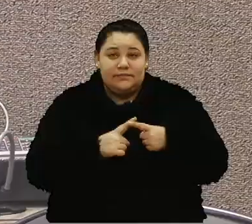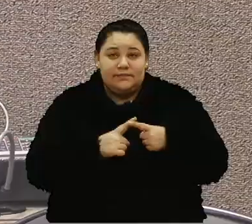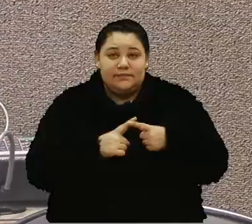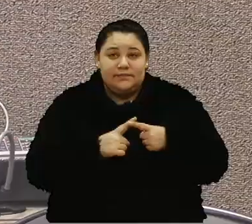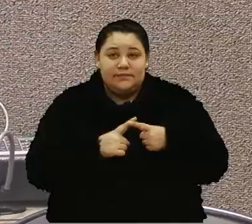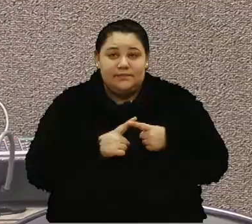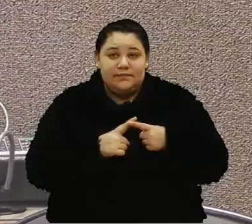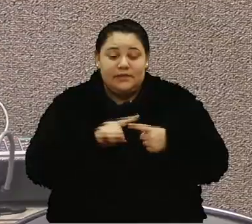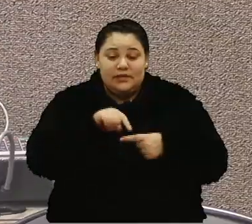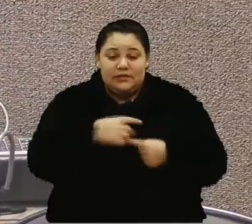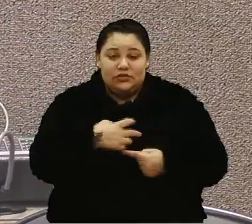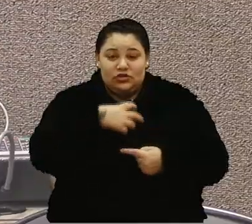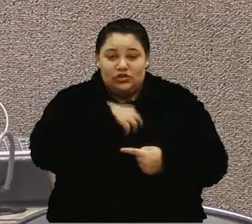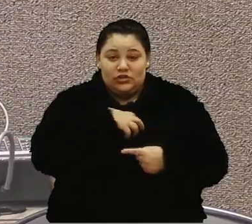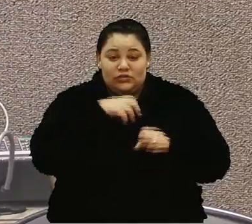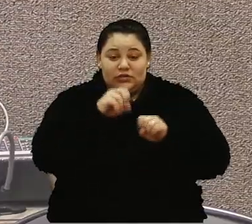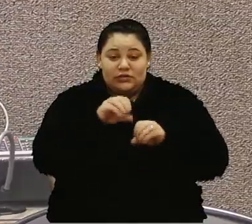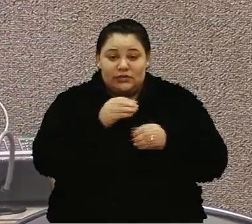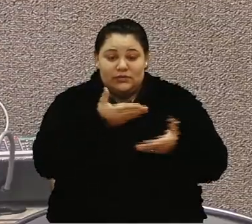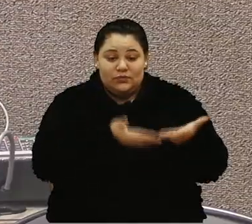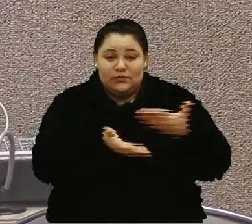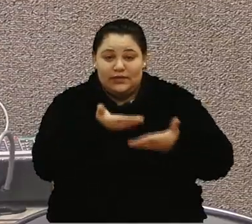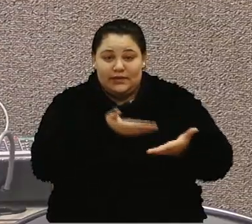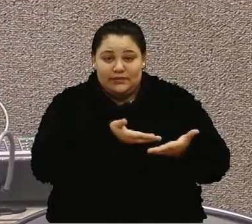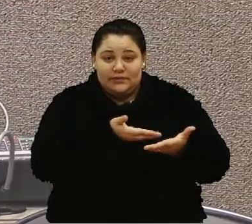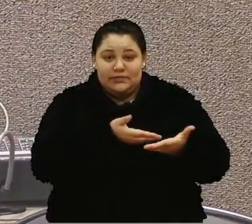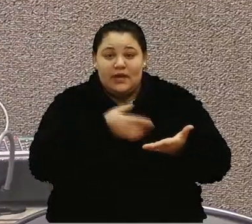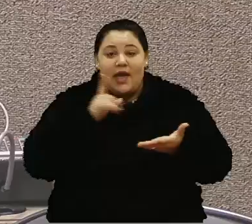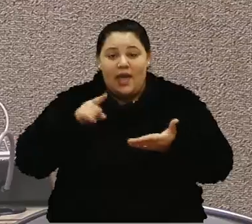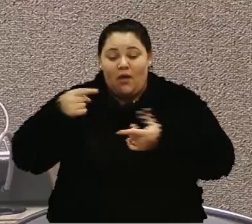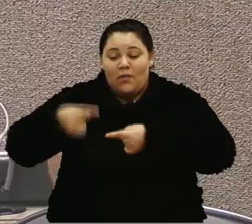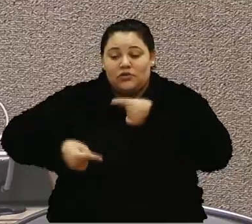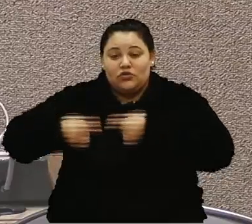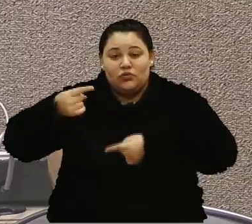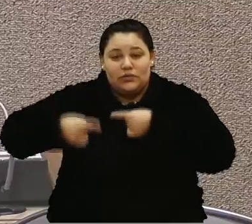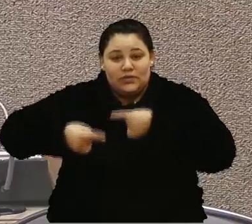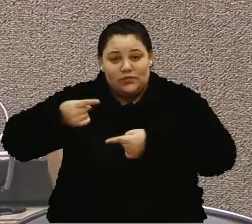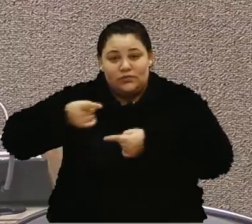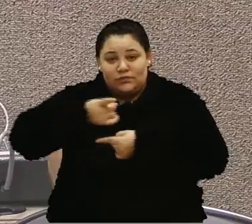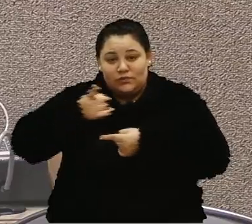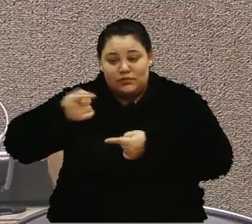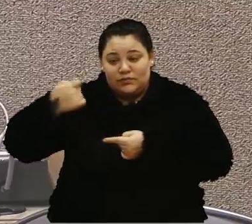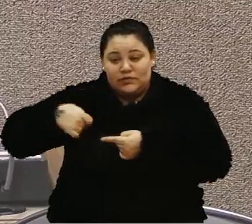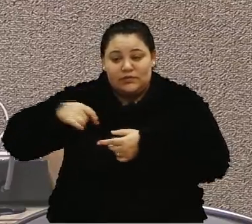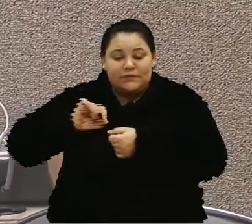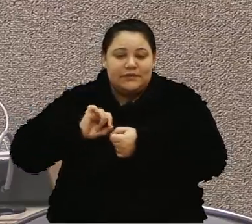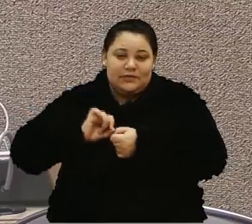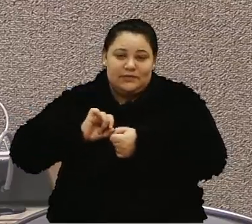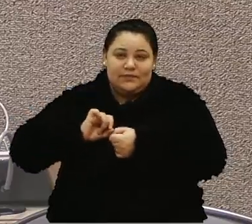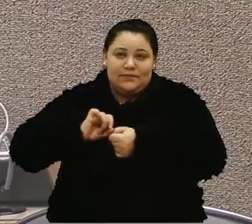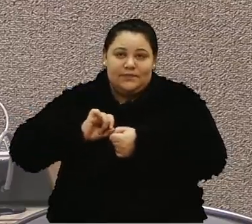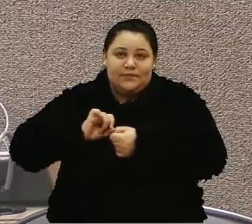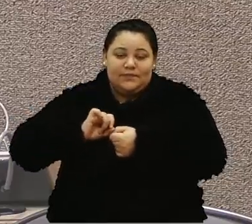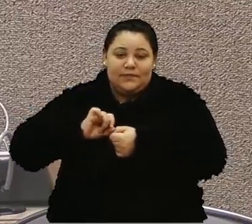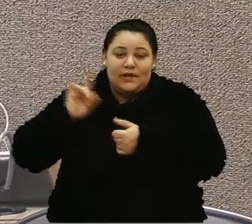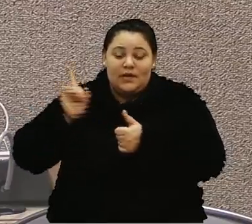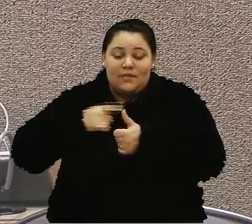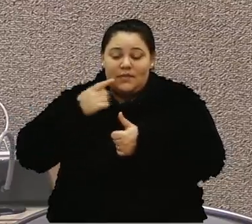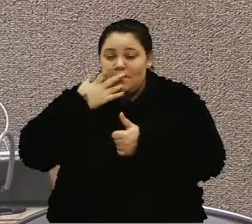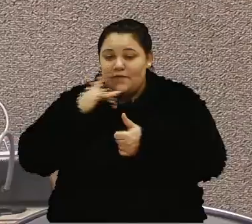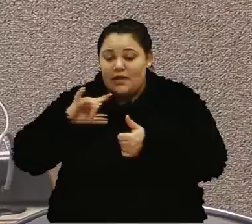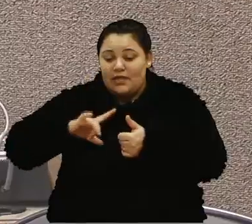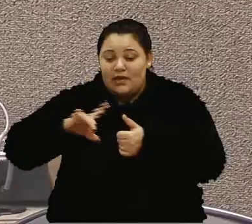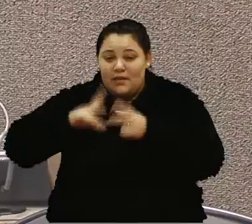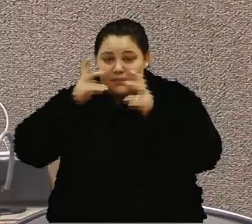dessa forma com que a educação trata. Talvez seja uma das discussões que possamos fazer, mas muito mais do que da primeira infância, que a gente sempre tem a